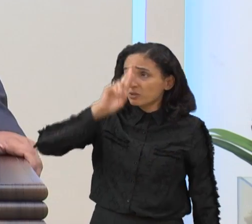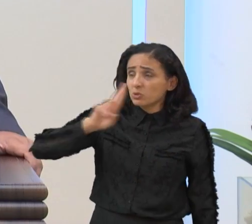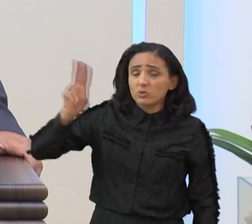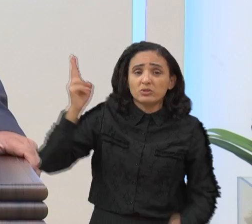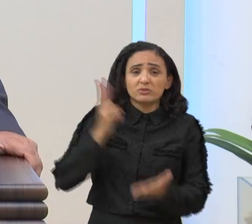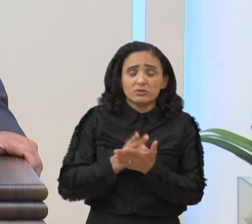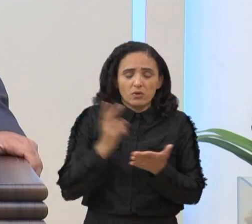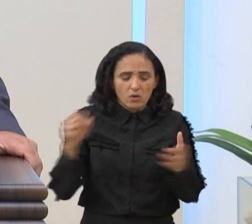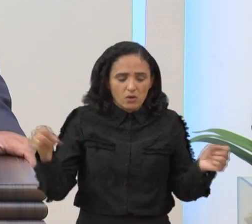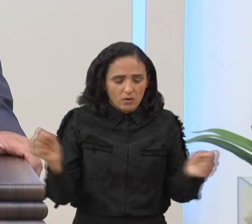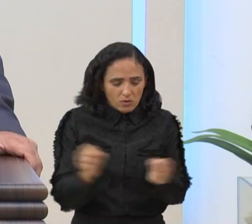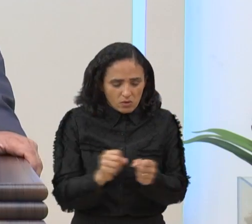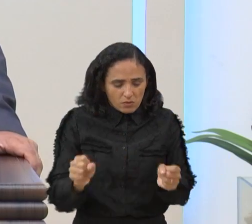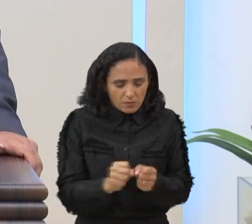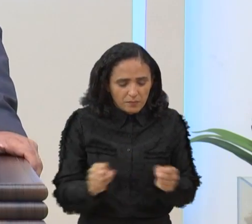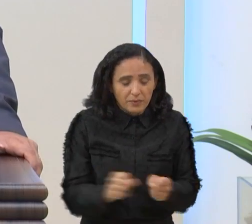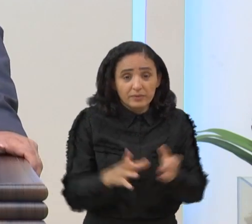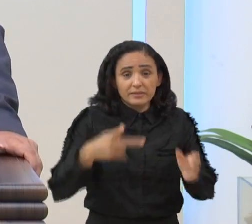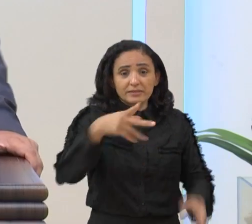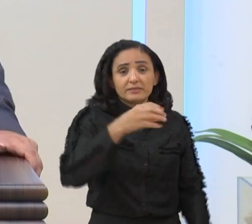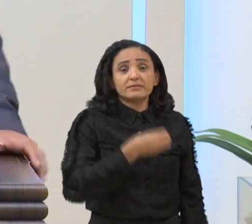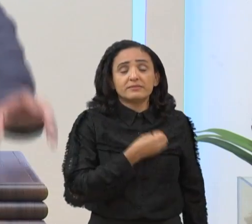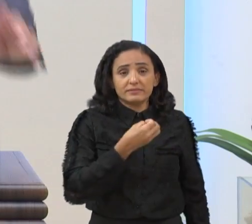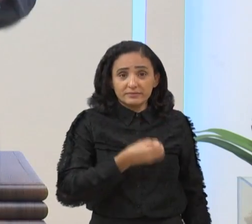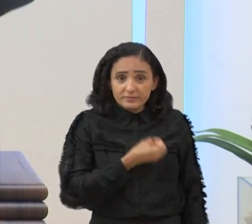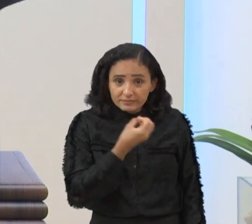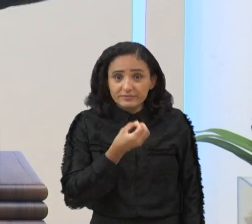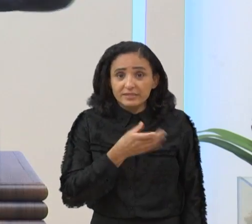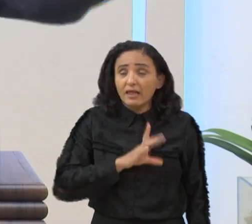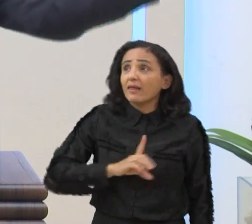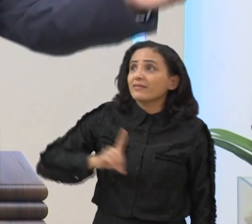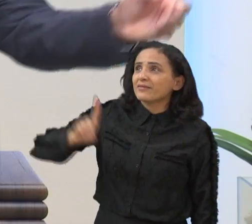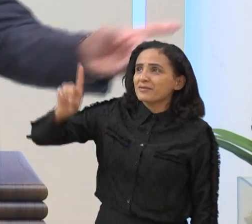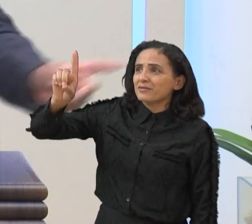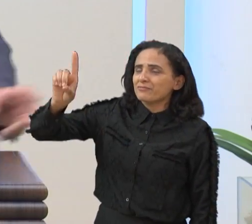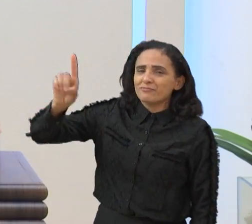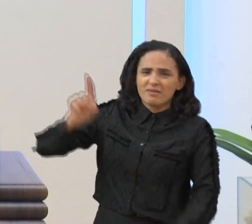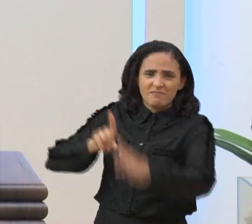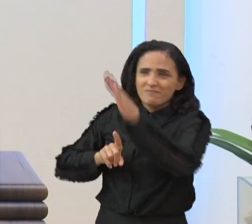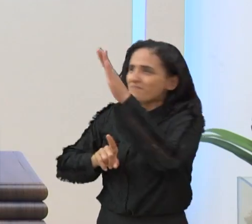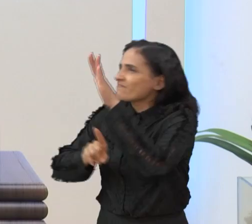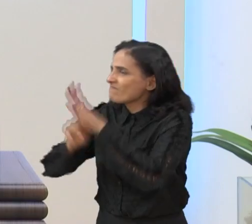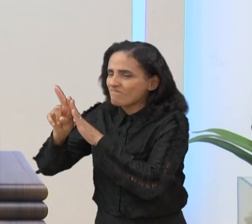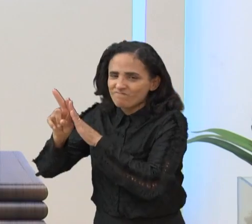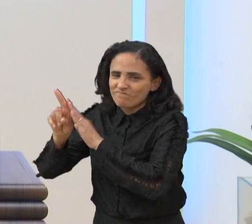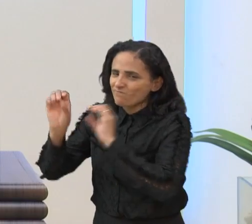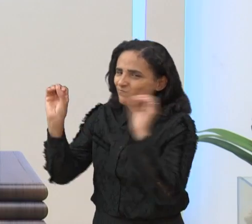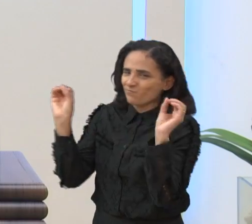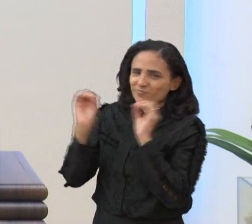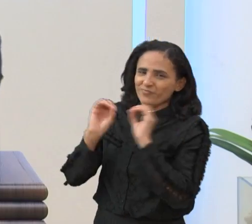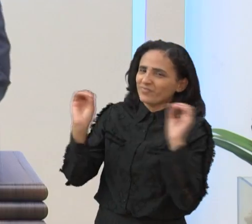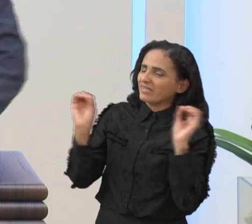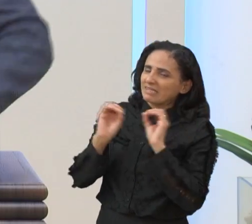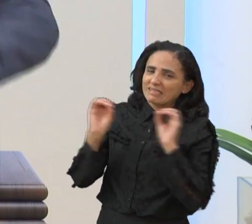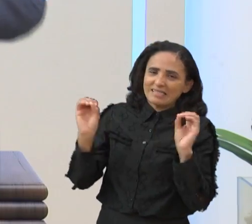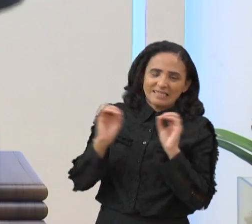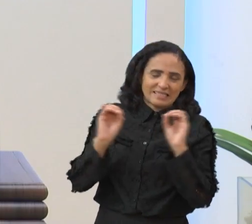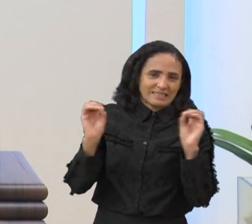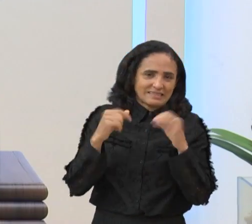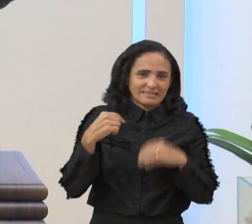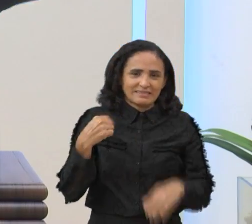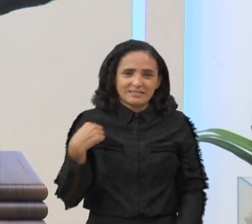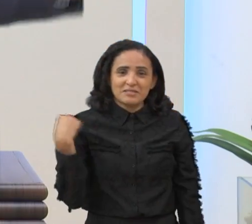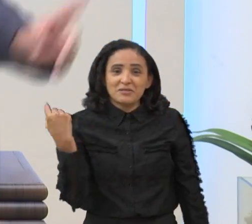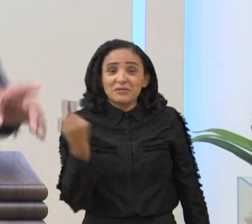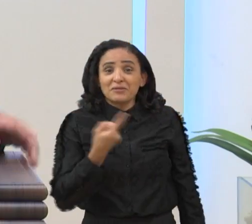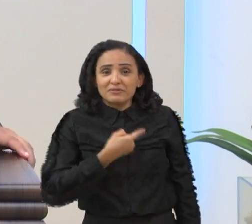os milagres de Deus na tua vida. A Deus não se questiona. Aleluia! A Deus